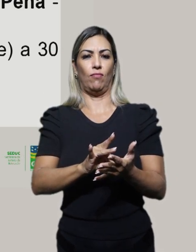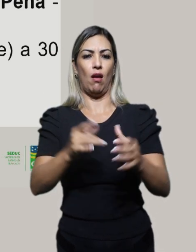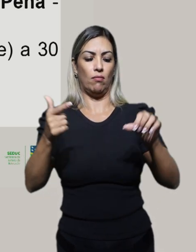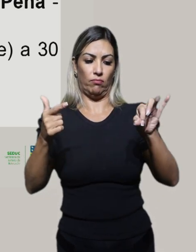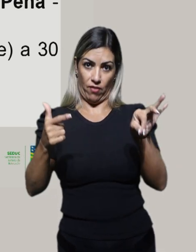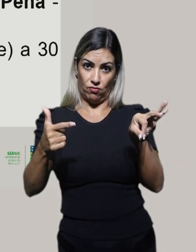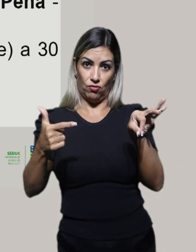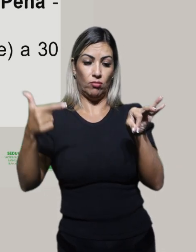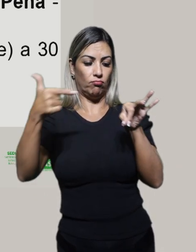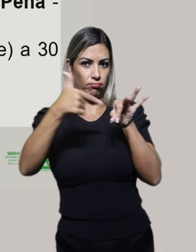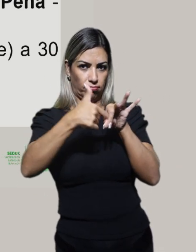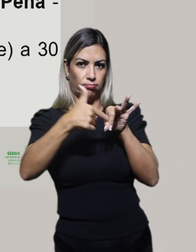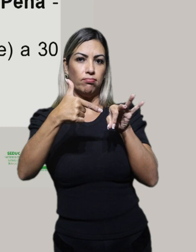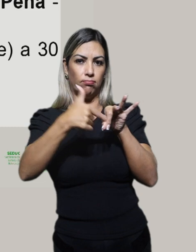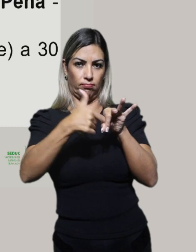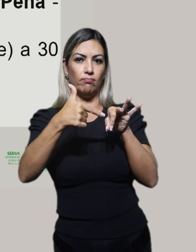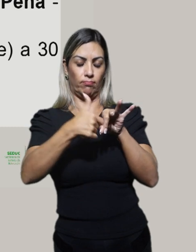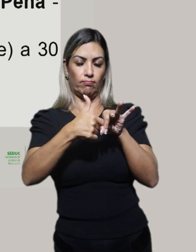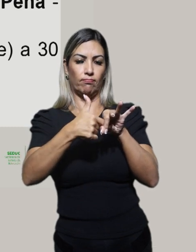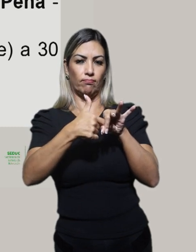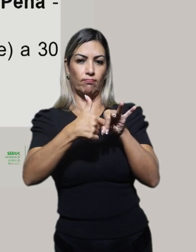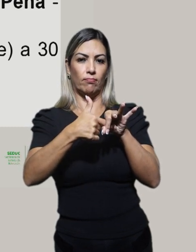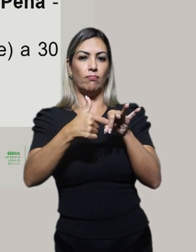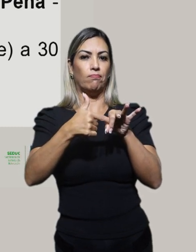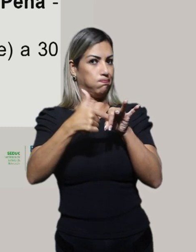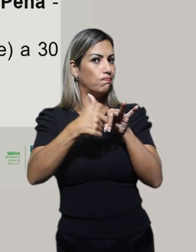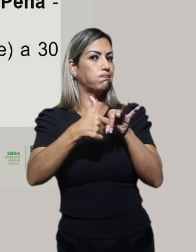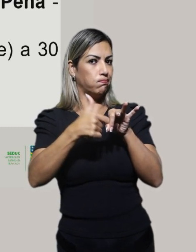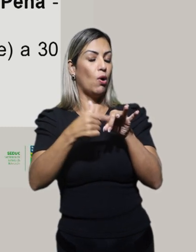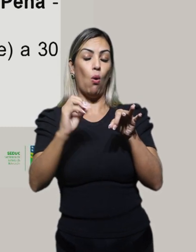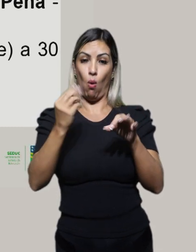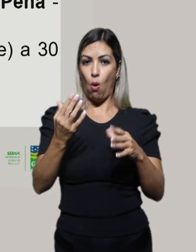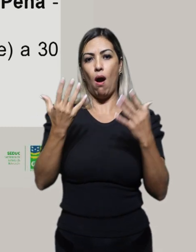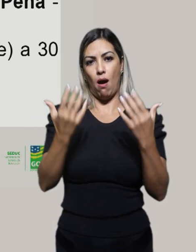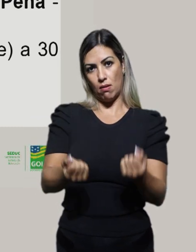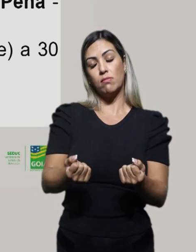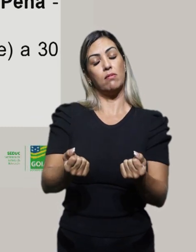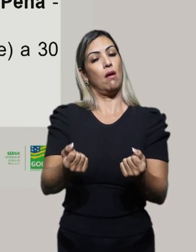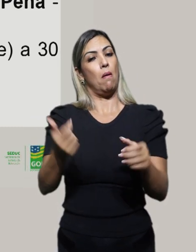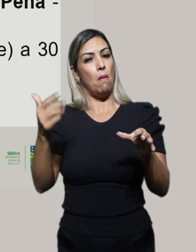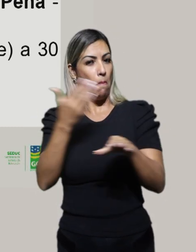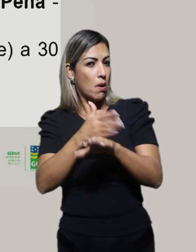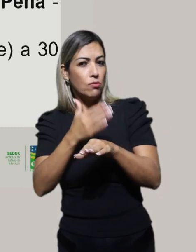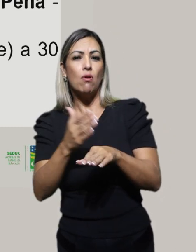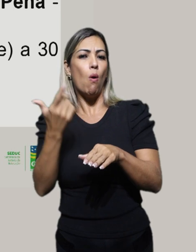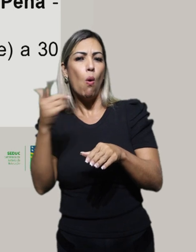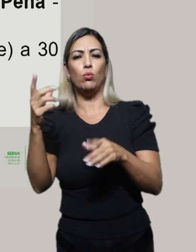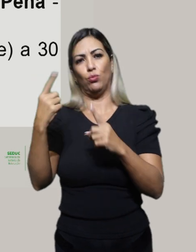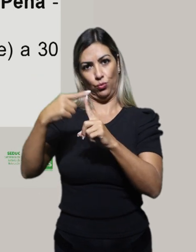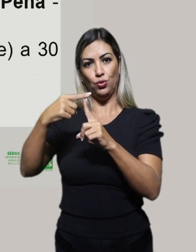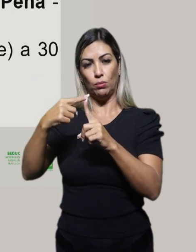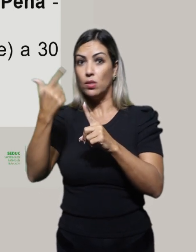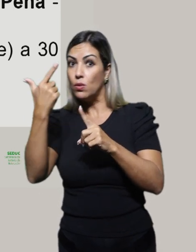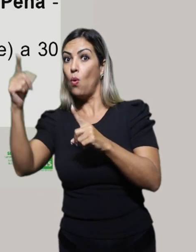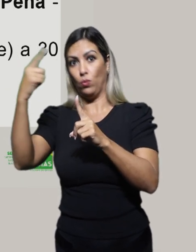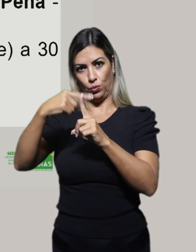vaginal, pênis-vagina. Ou a praticar ou permitir com ele que se pratique outro ato libidinoso. Esse